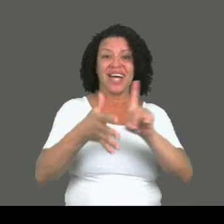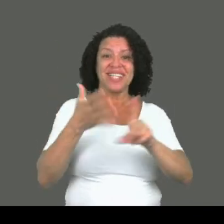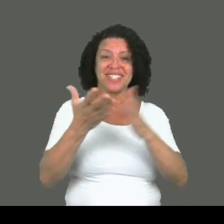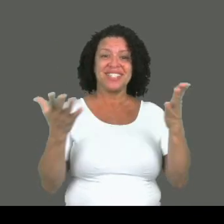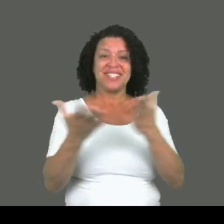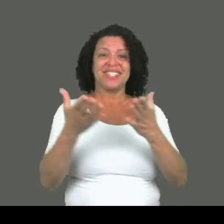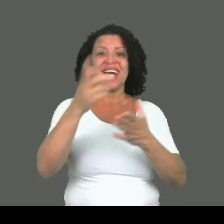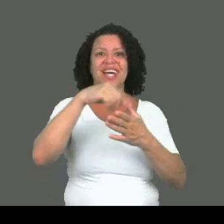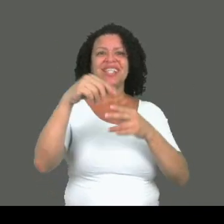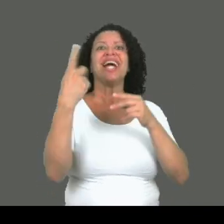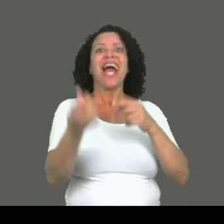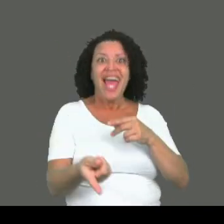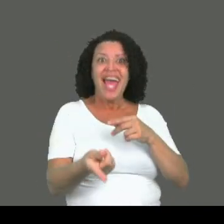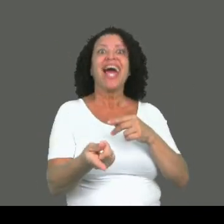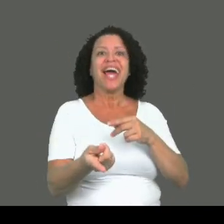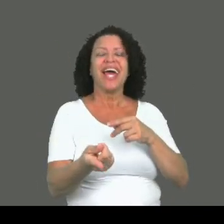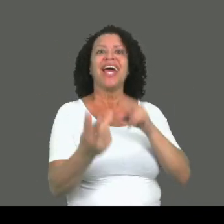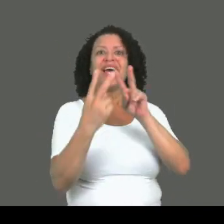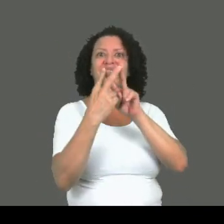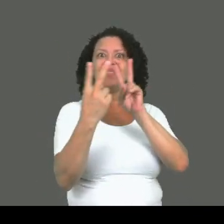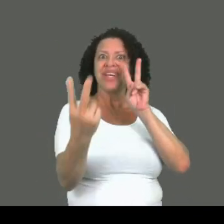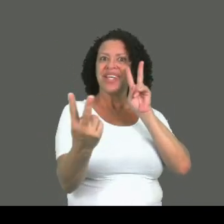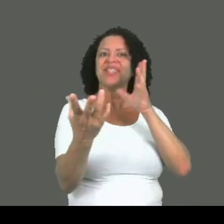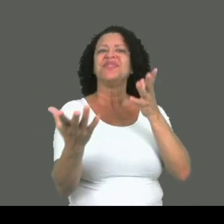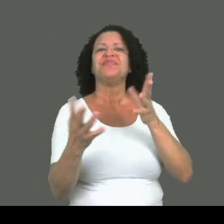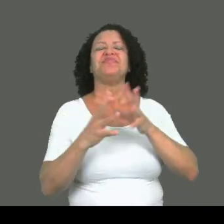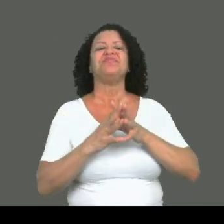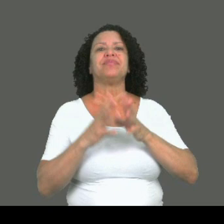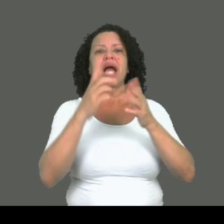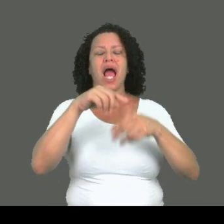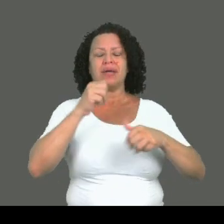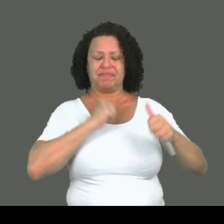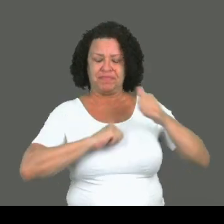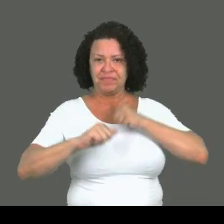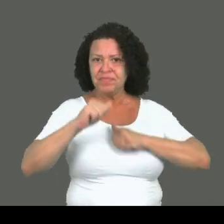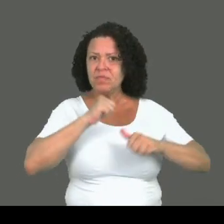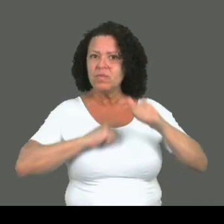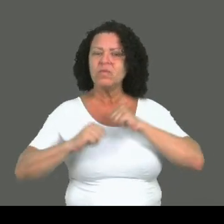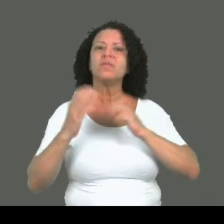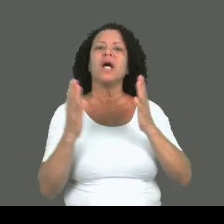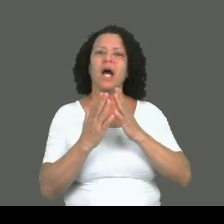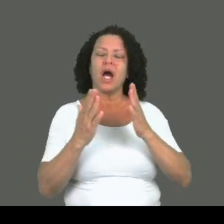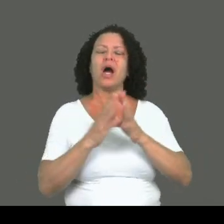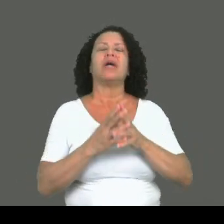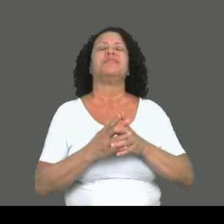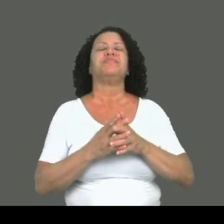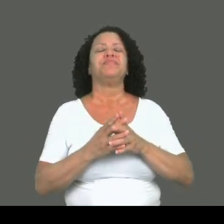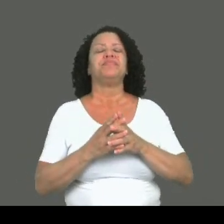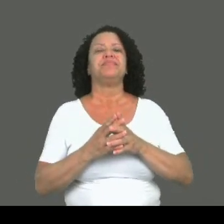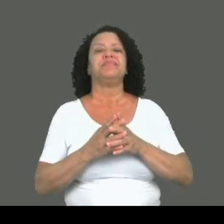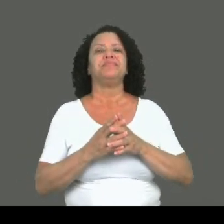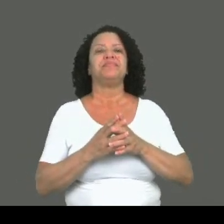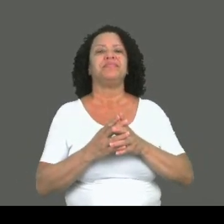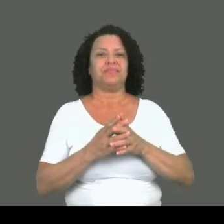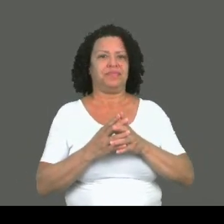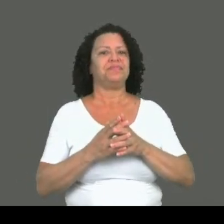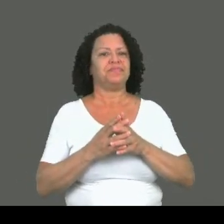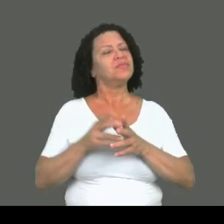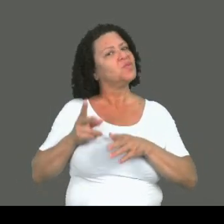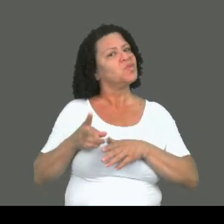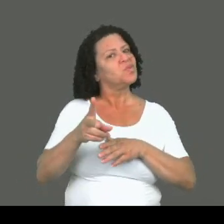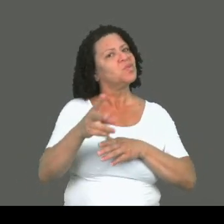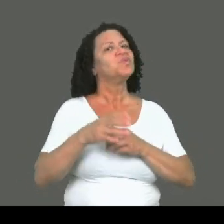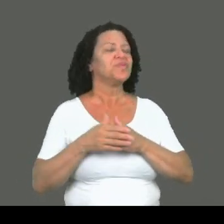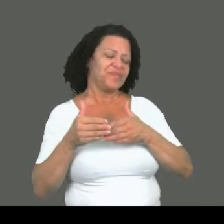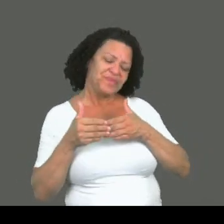sido virtuais. Mas, superando a nossa ansiedade, vamos dar continuidade, vamos dar